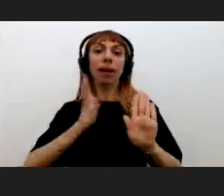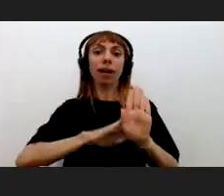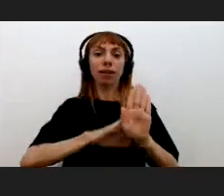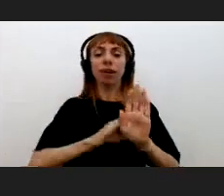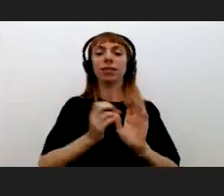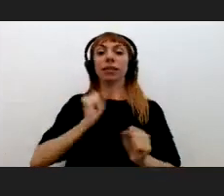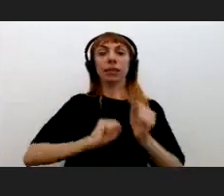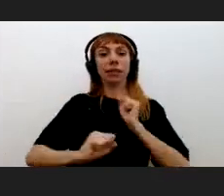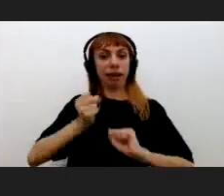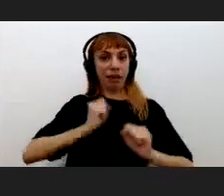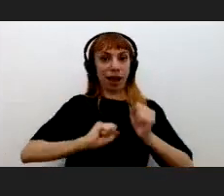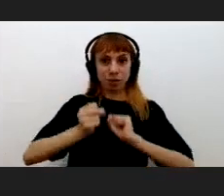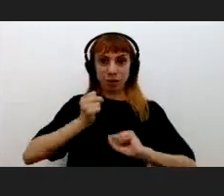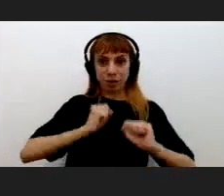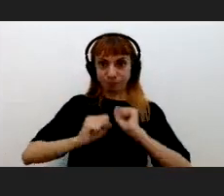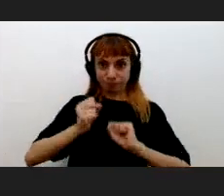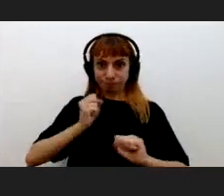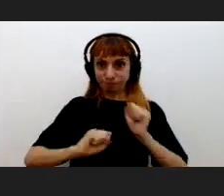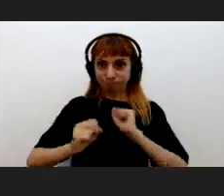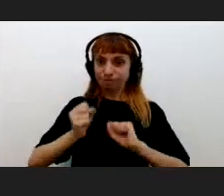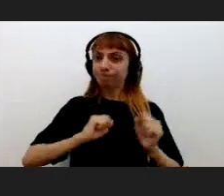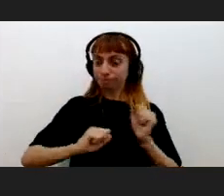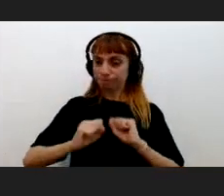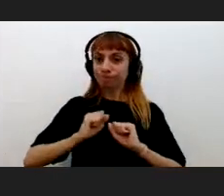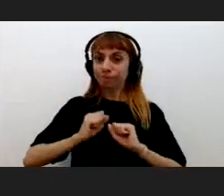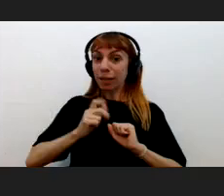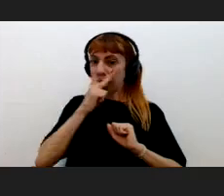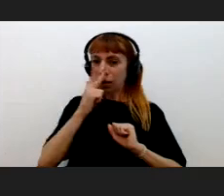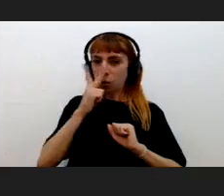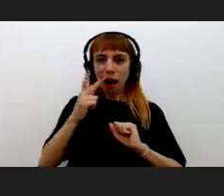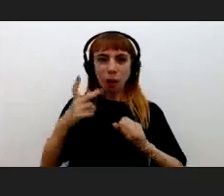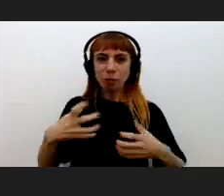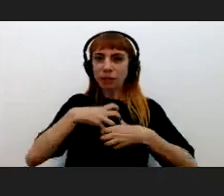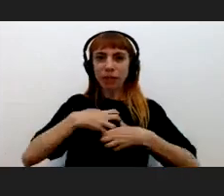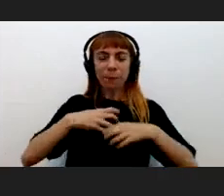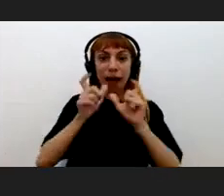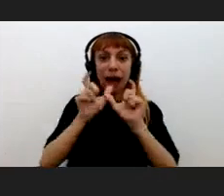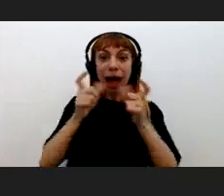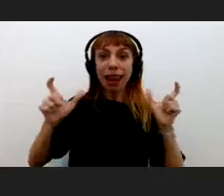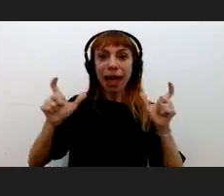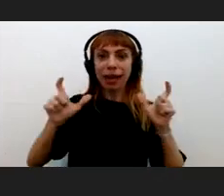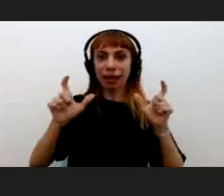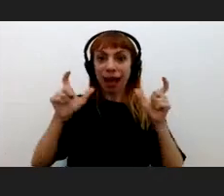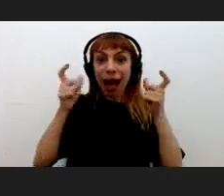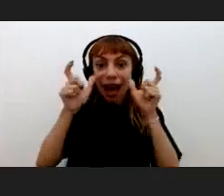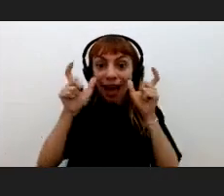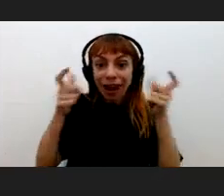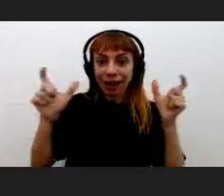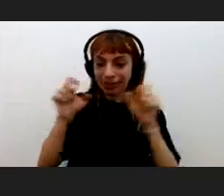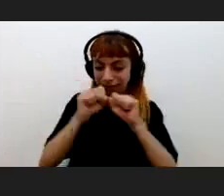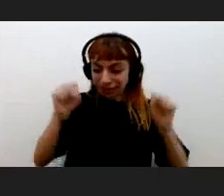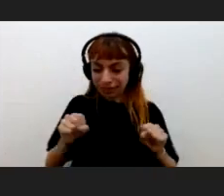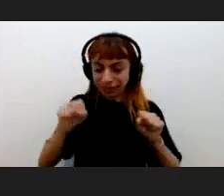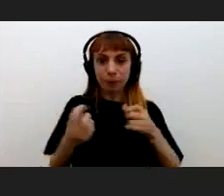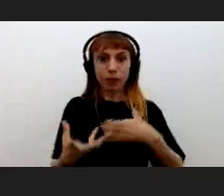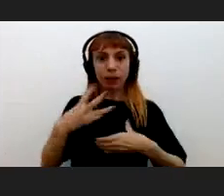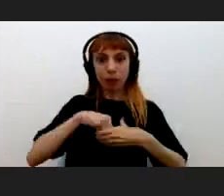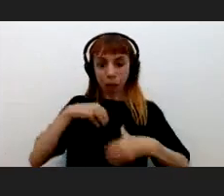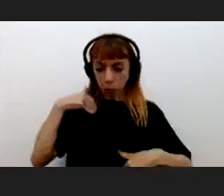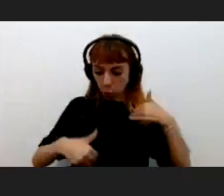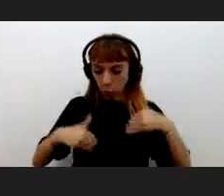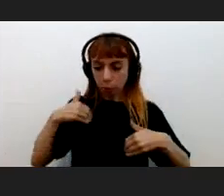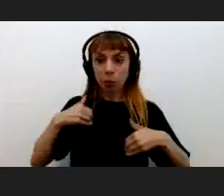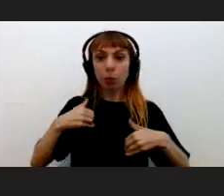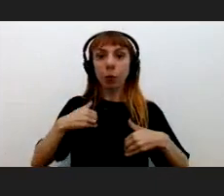e que alertou ali, né, o sistema daquela pessoa. Opa, tem alguma coisa aí que está acontecendo